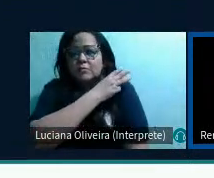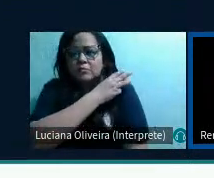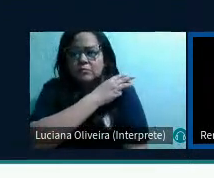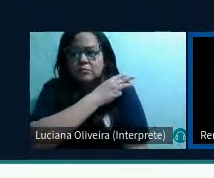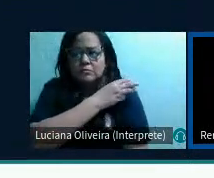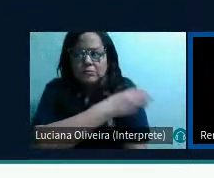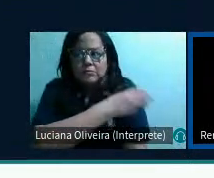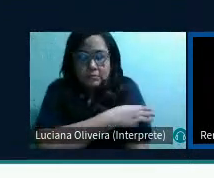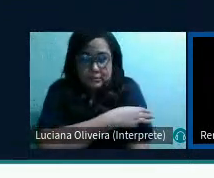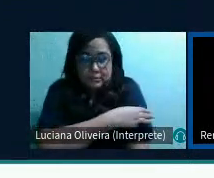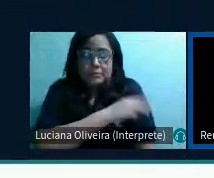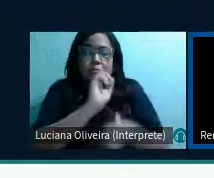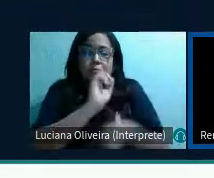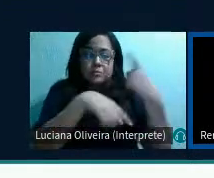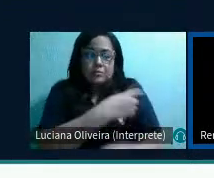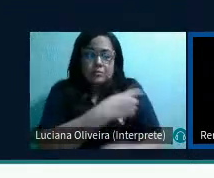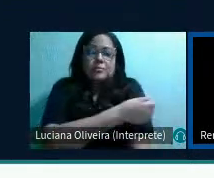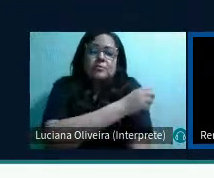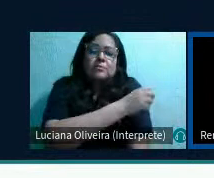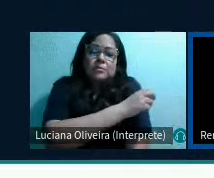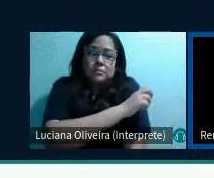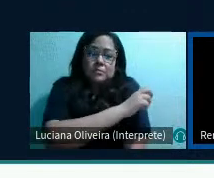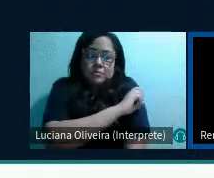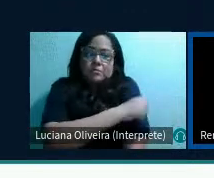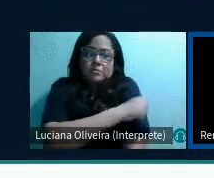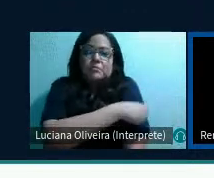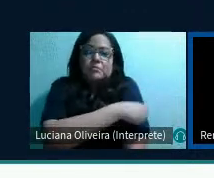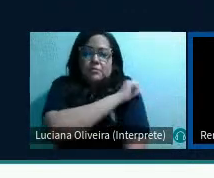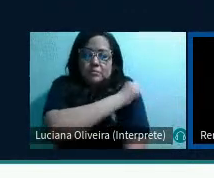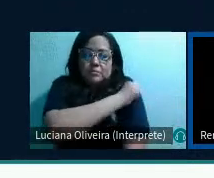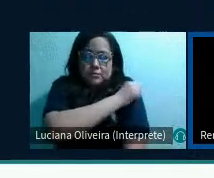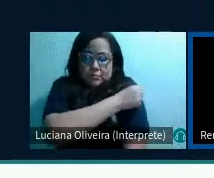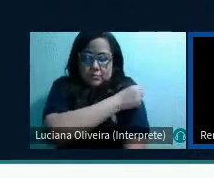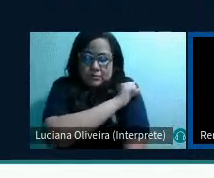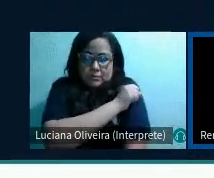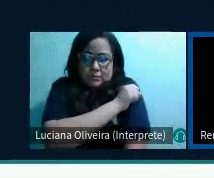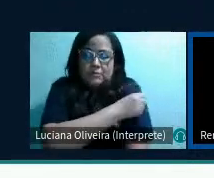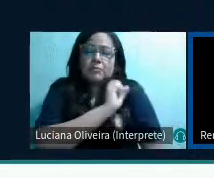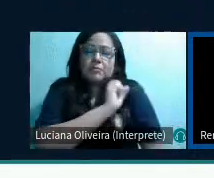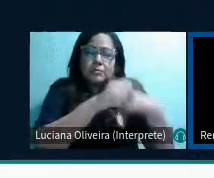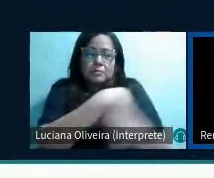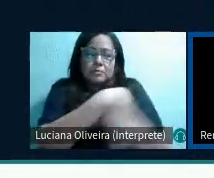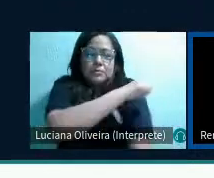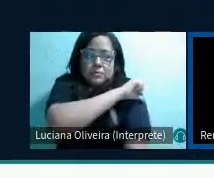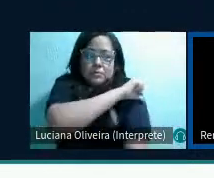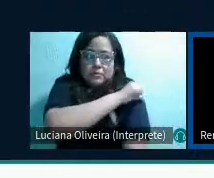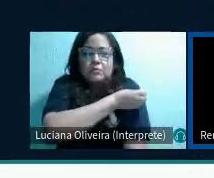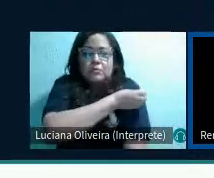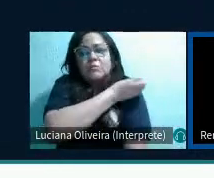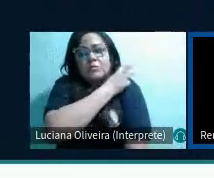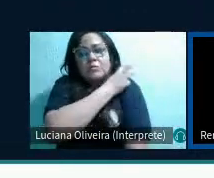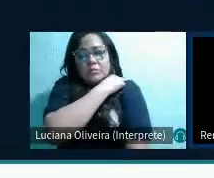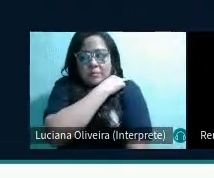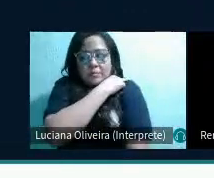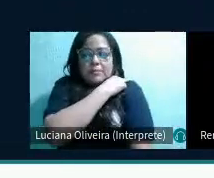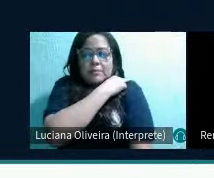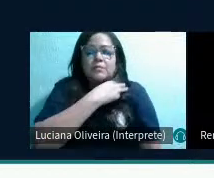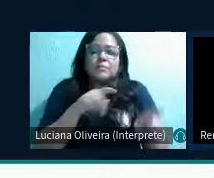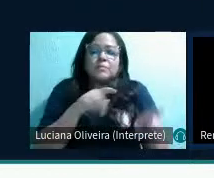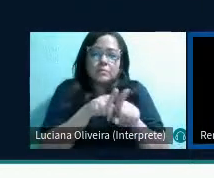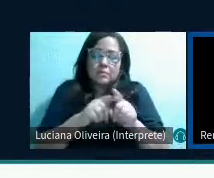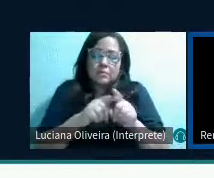a gente participa, que é do 9º ano, o ensino médio e o técnico. Vai